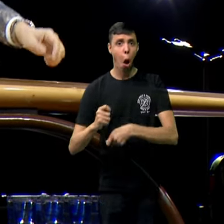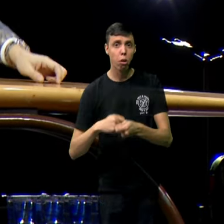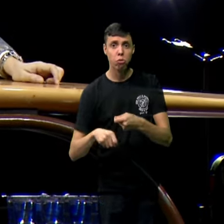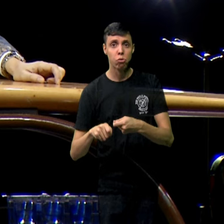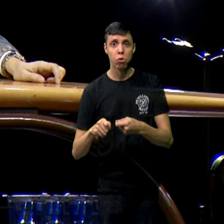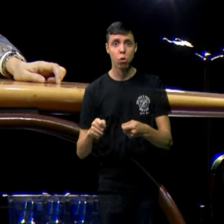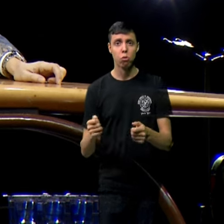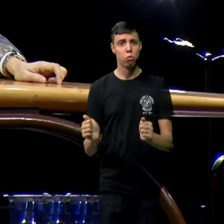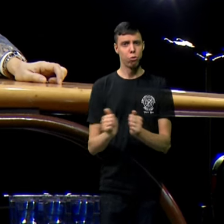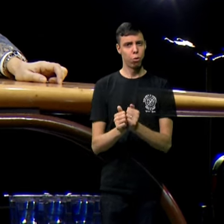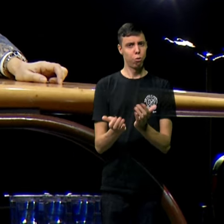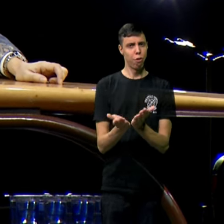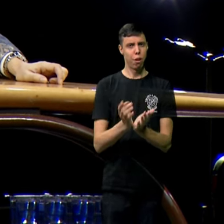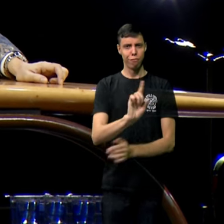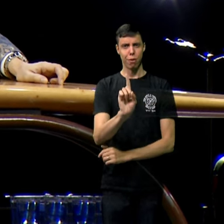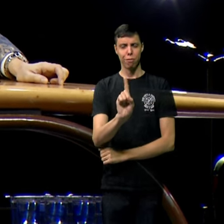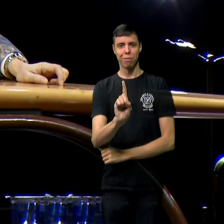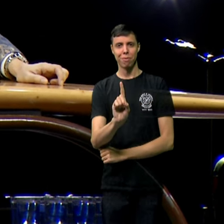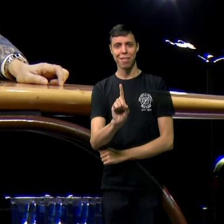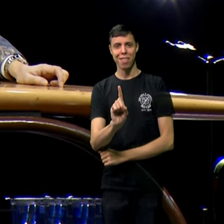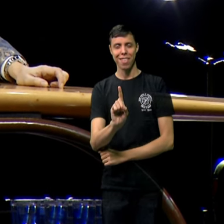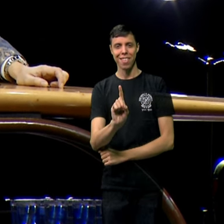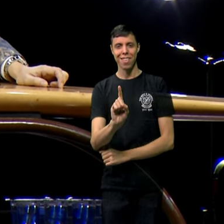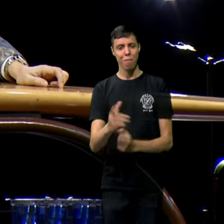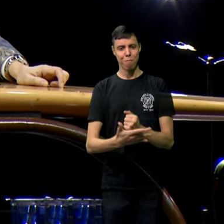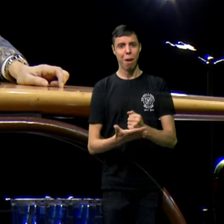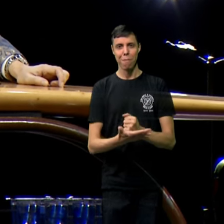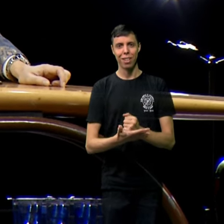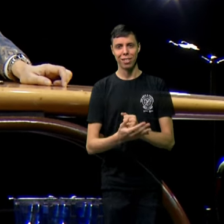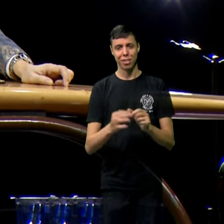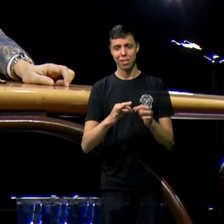De verdade, por um princípio bem básico, e na minha empresa não trabalha um cristão tampouco.